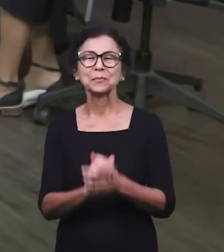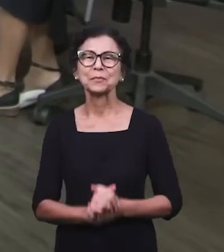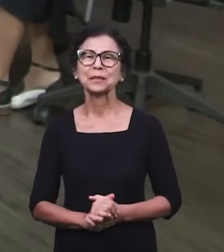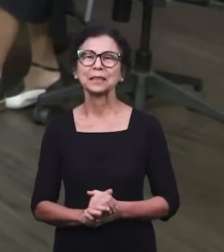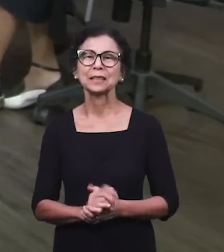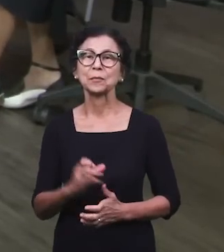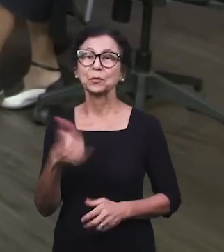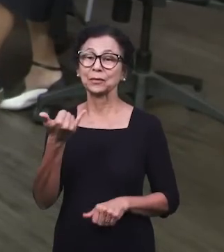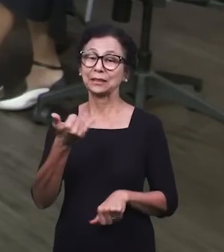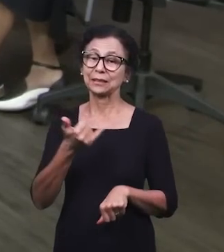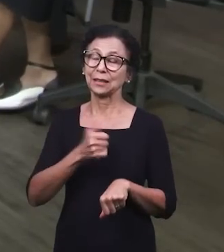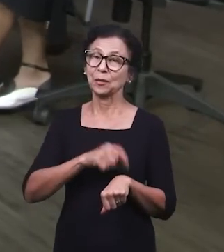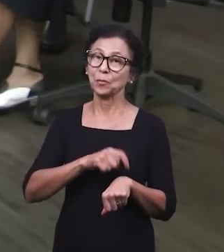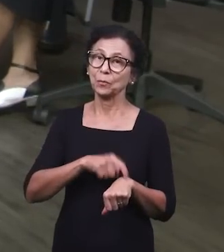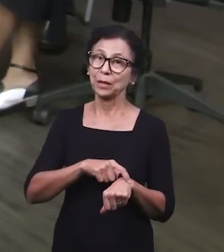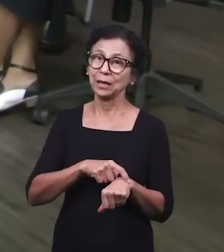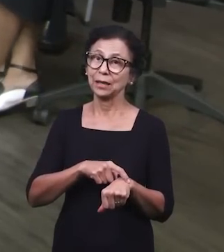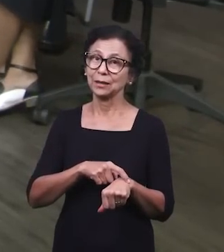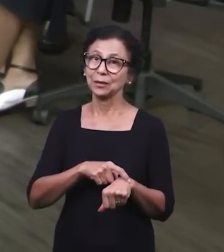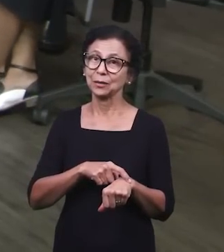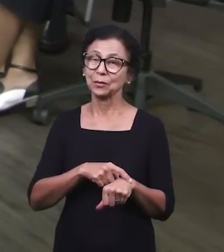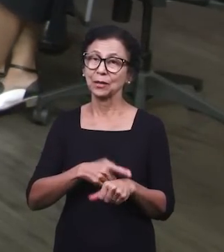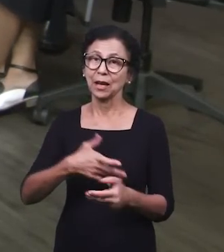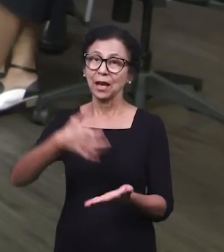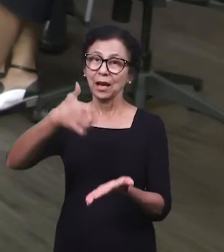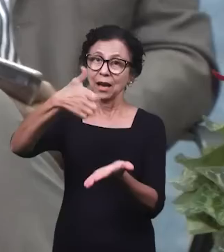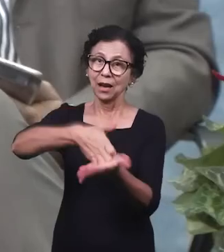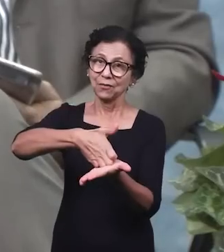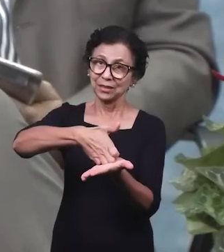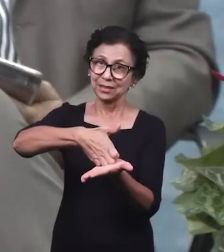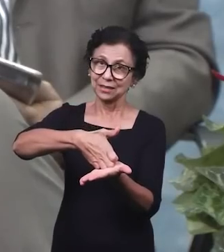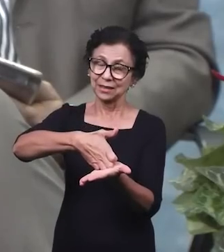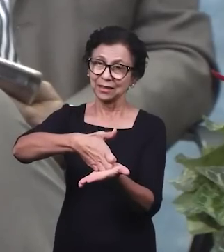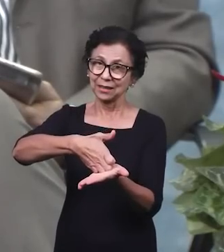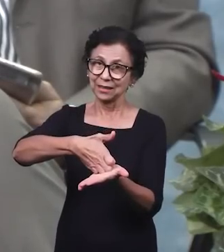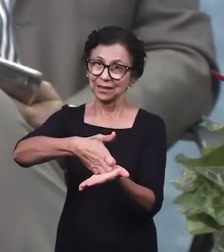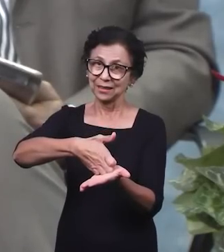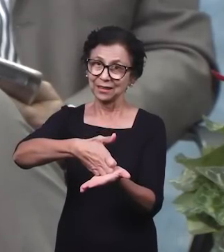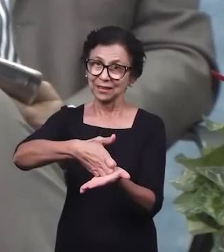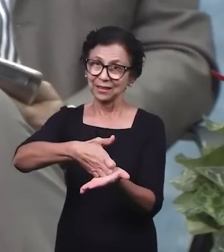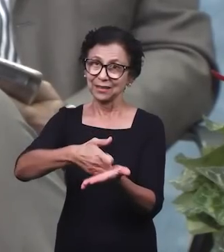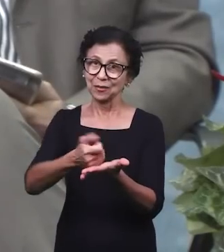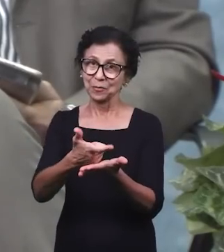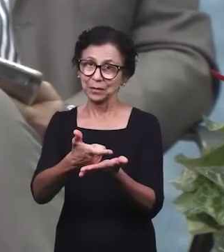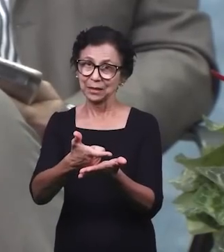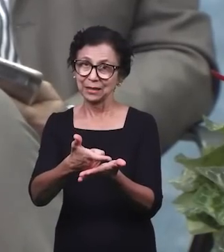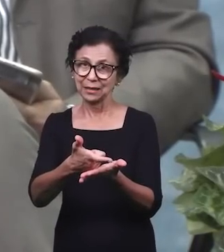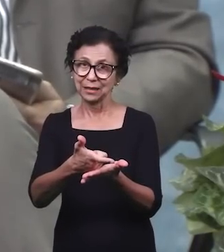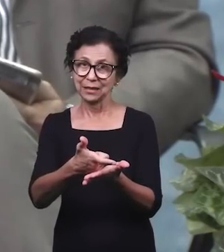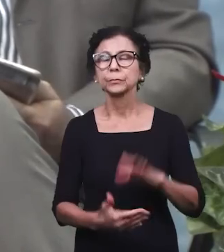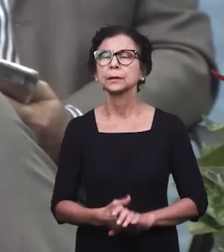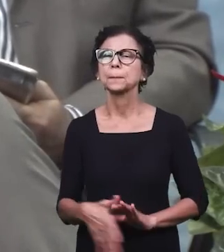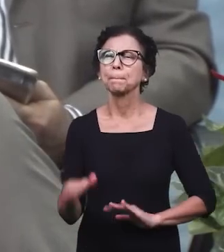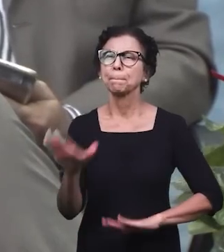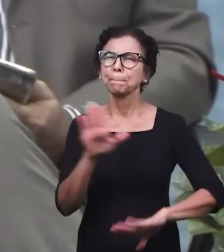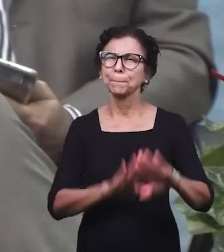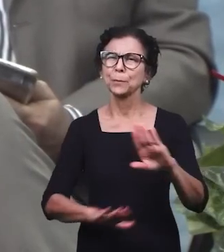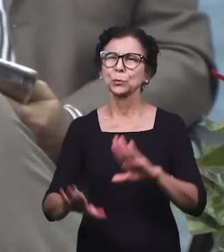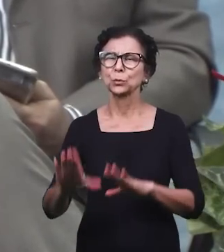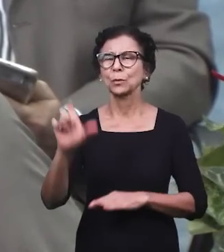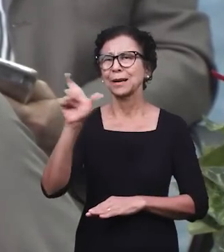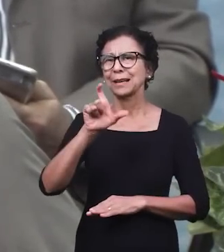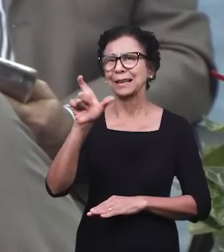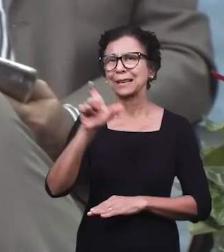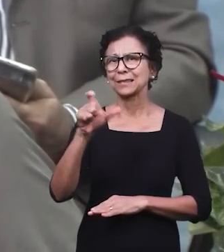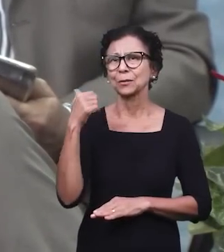à vista, conseguir um bom desconto. Então, e um cuidado muito especial com o cartão de crédito, né? É um poder de compra